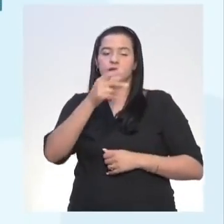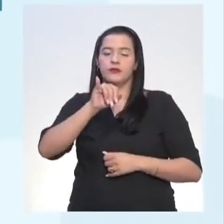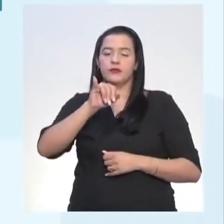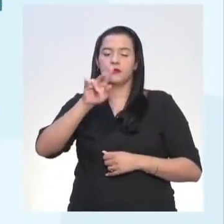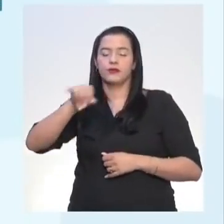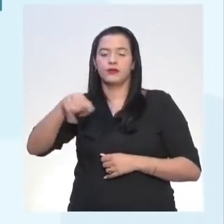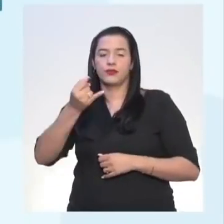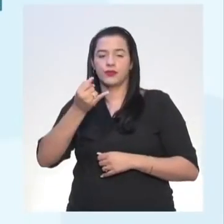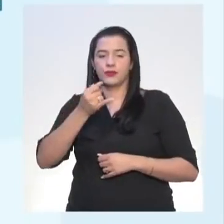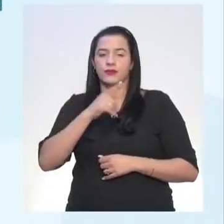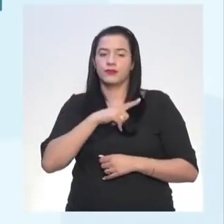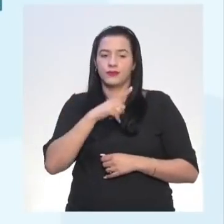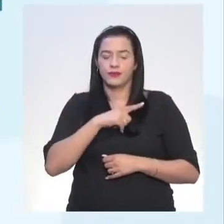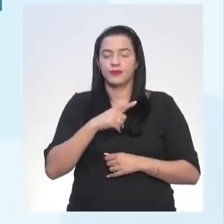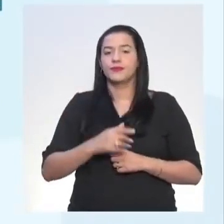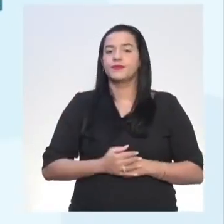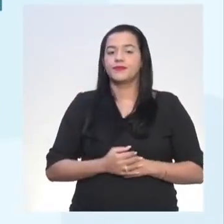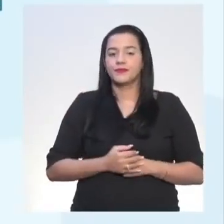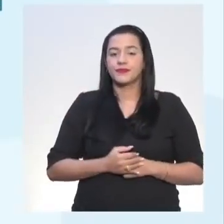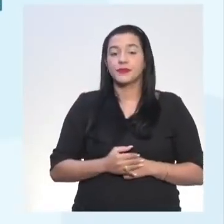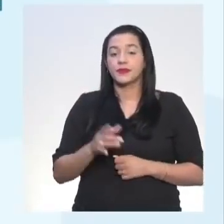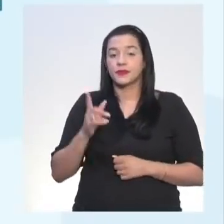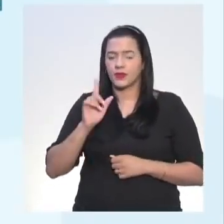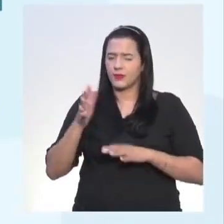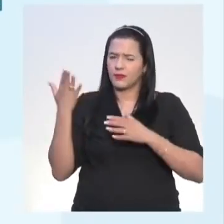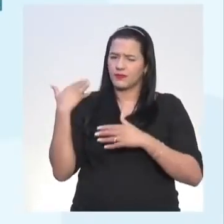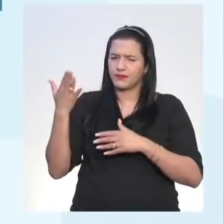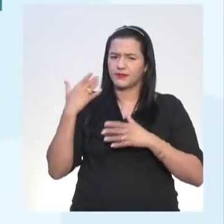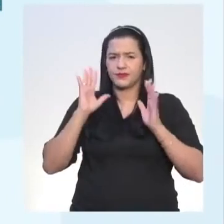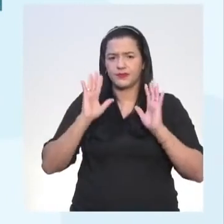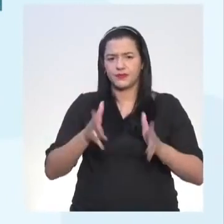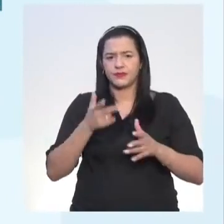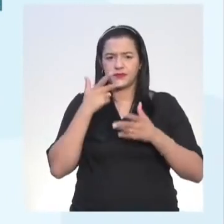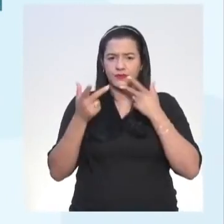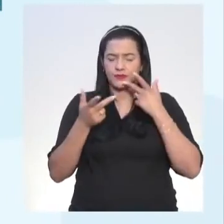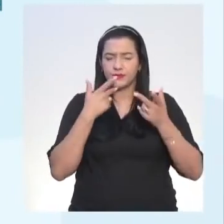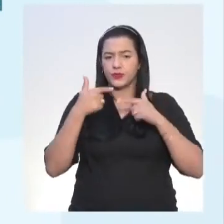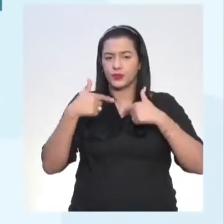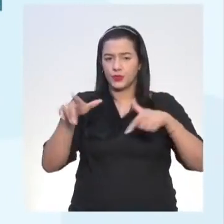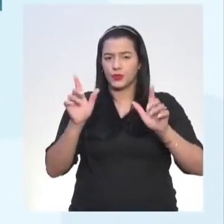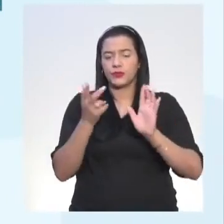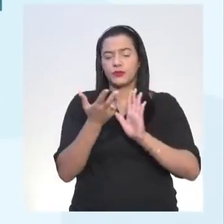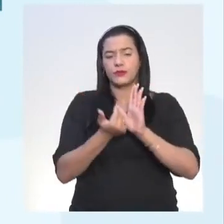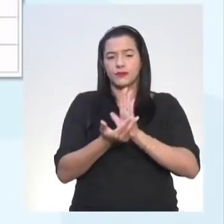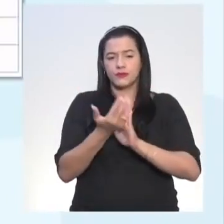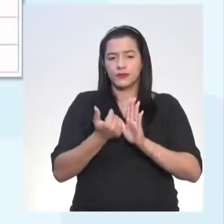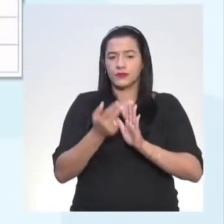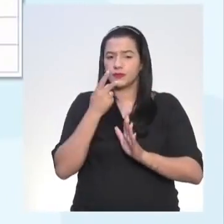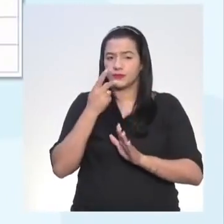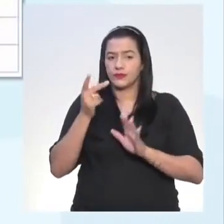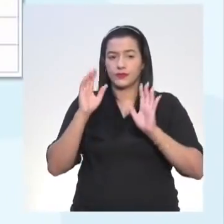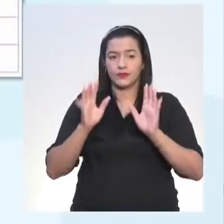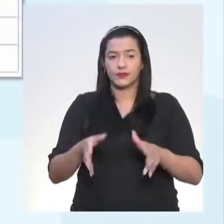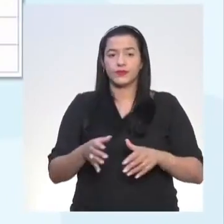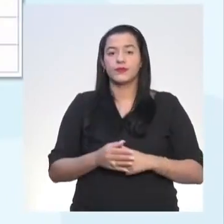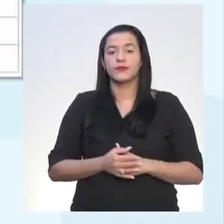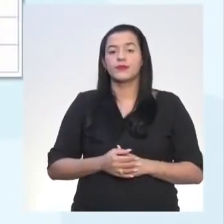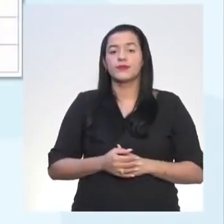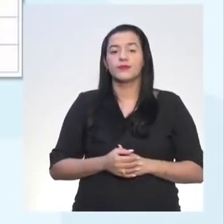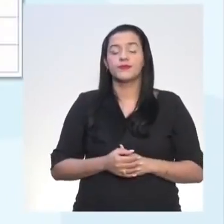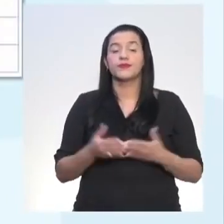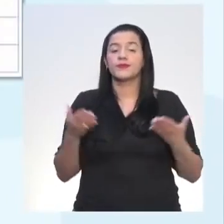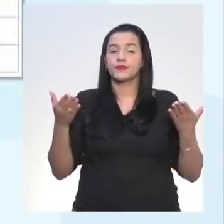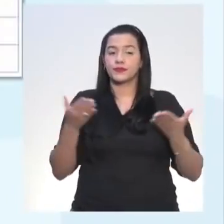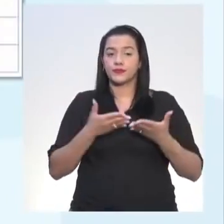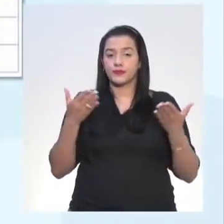aqui que prova isso, né, Vivi? Sim. Que elas são exatamente semelhantes aí, né? Vamos lá. Continuando. Agora,